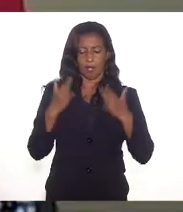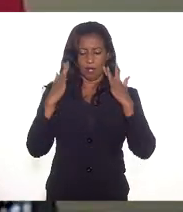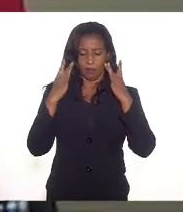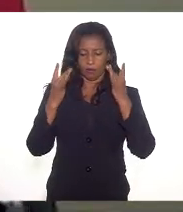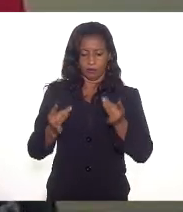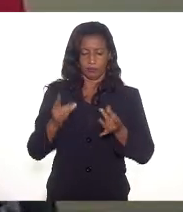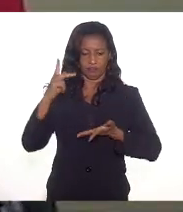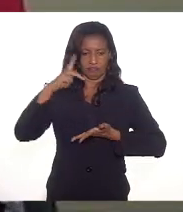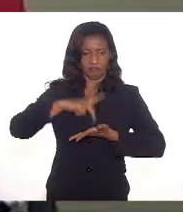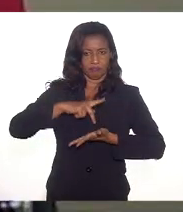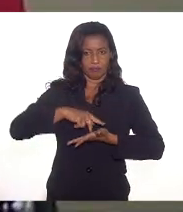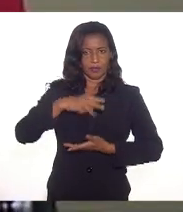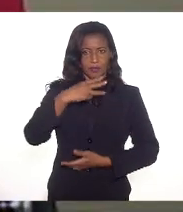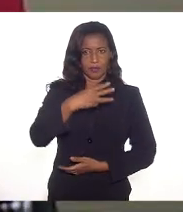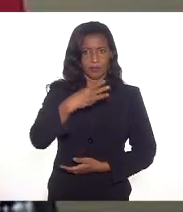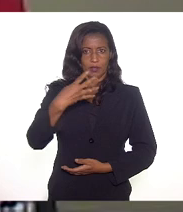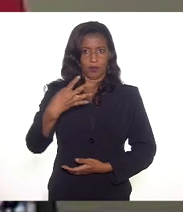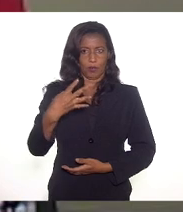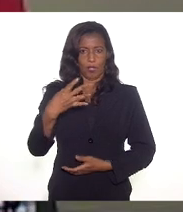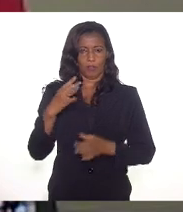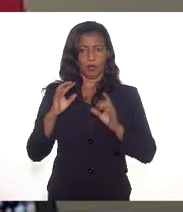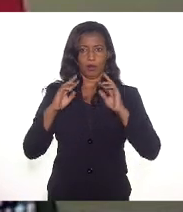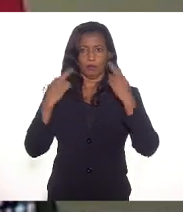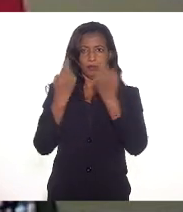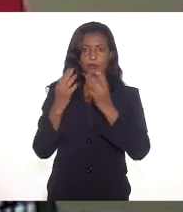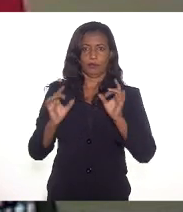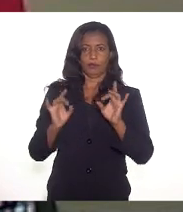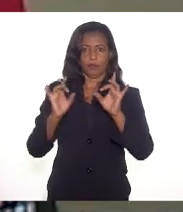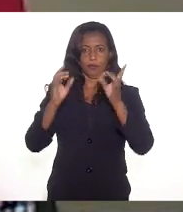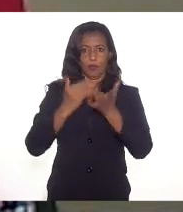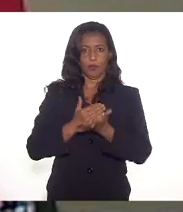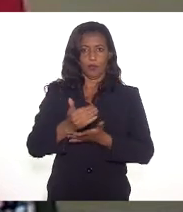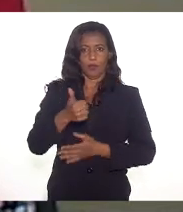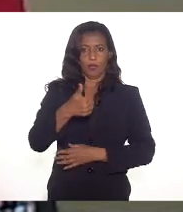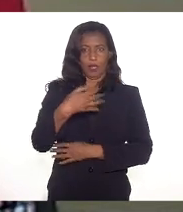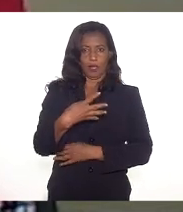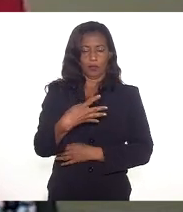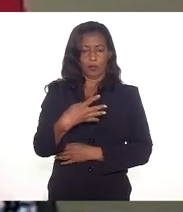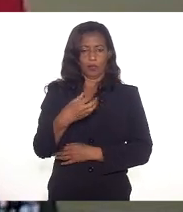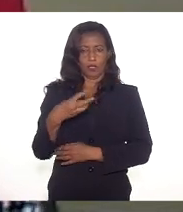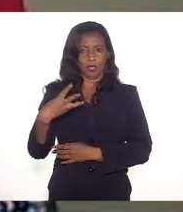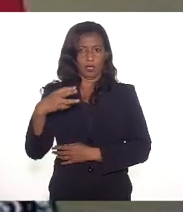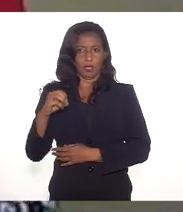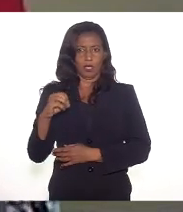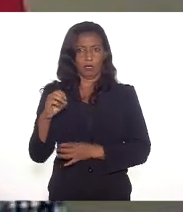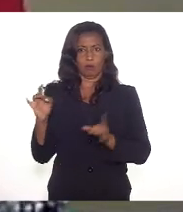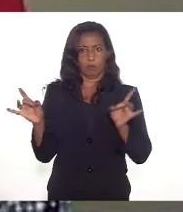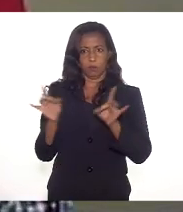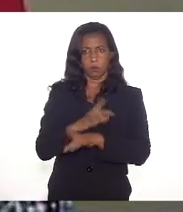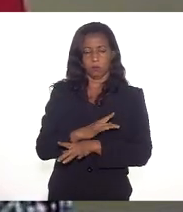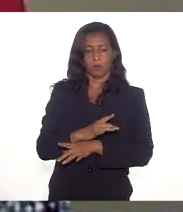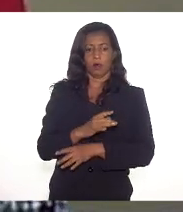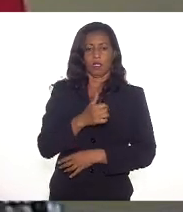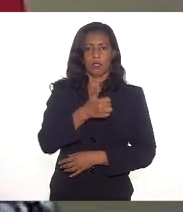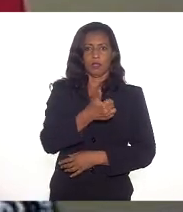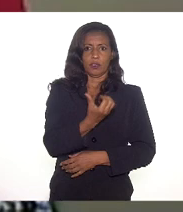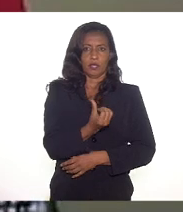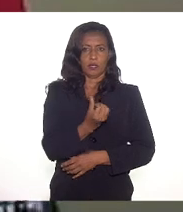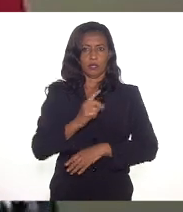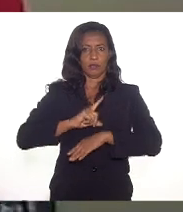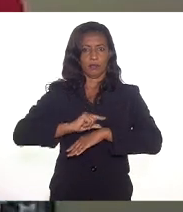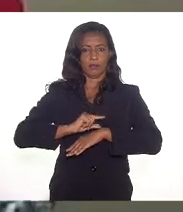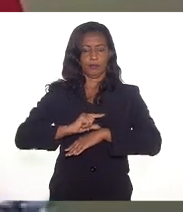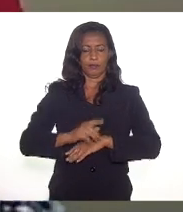o ocorrido na 34ª sessão ordinária, que iniciada às 14 horas e 30 minutos, encerrou-se às 16